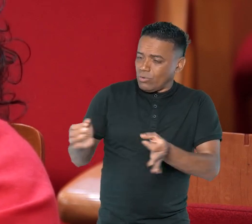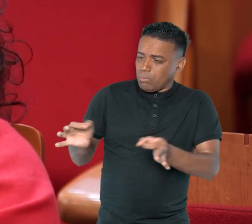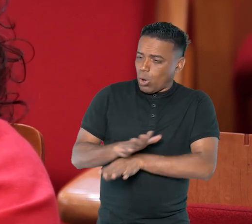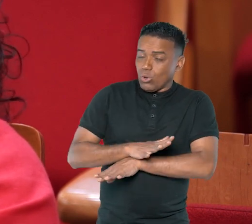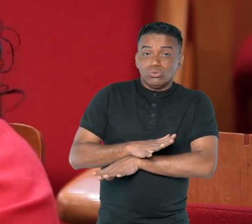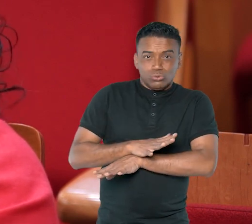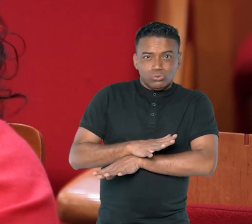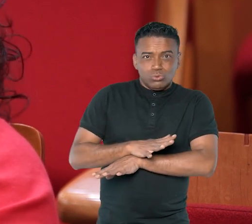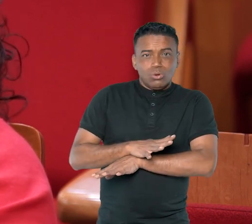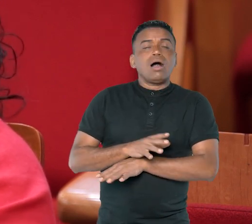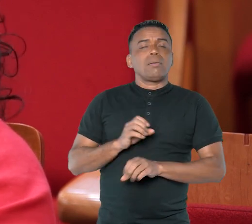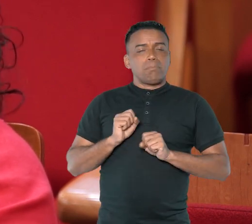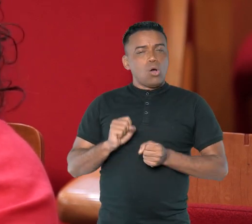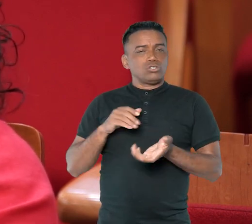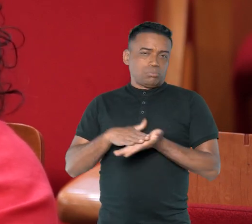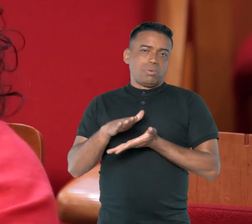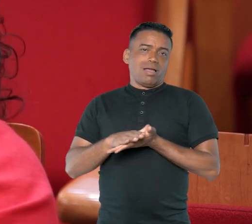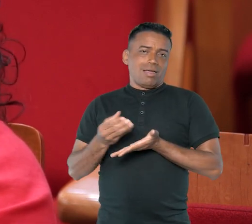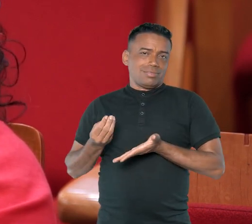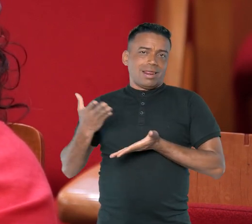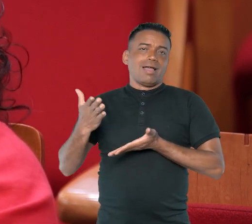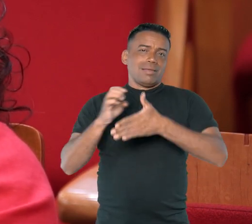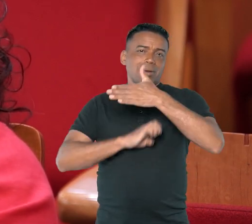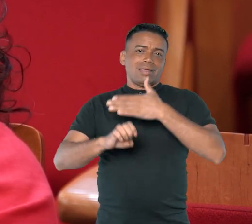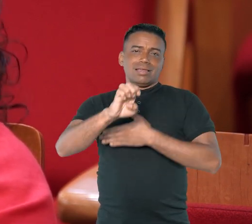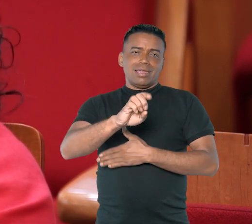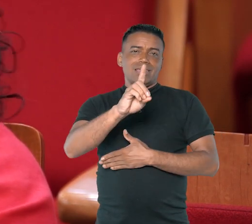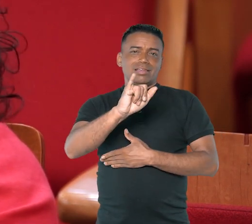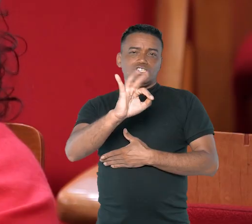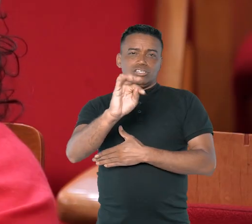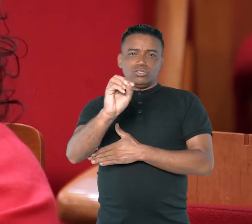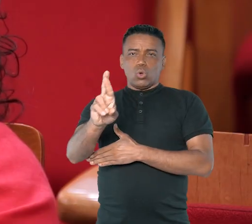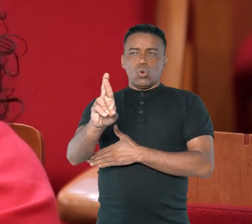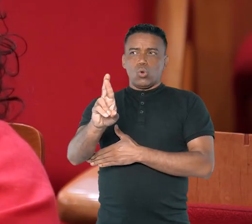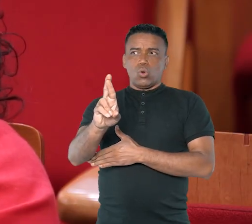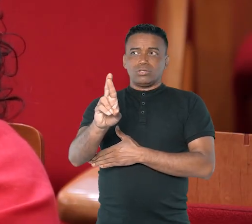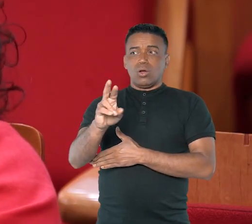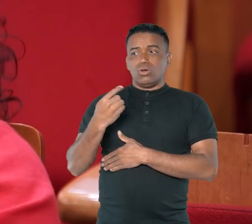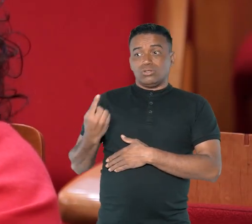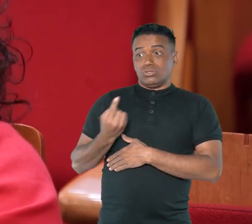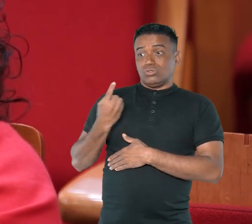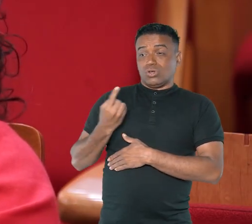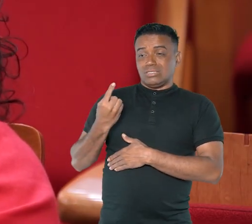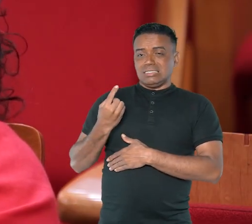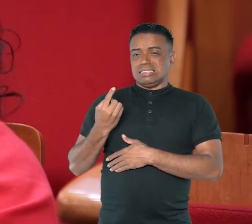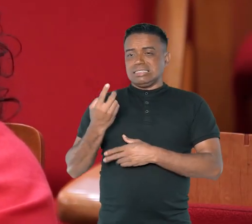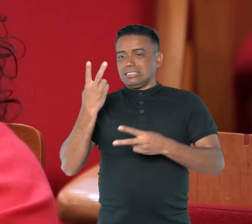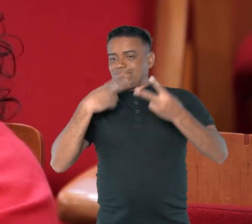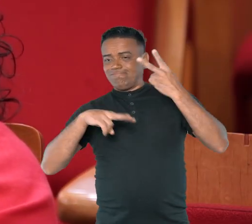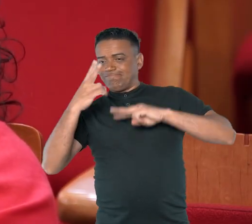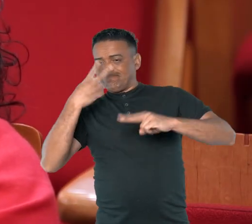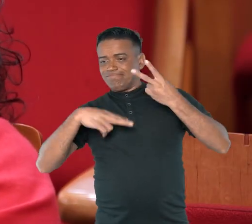e você dizer, posso entregar a um editor, o quanto isso foi solitário, de autoanálise